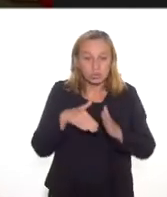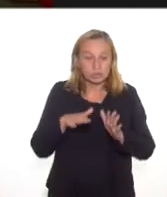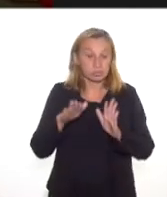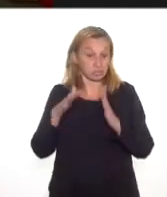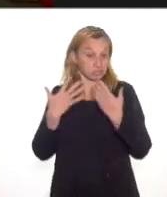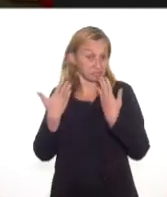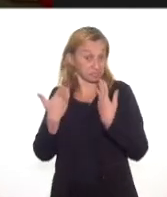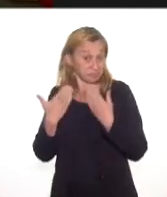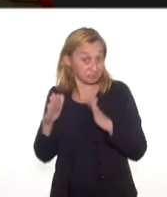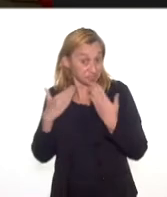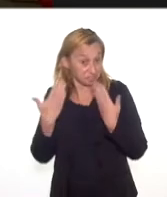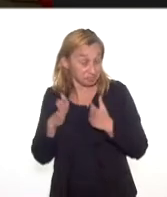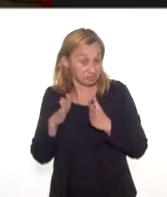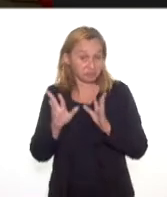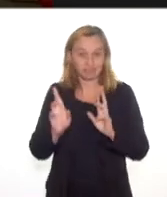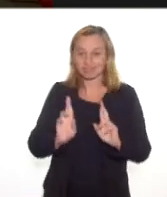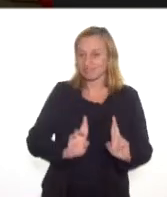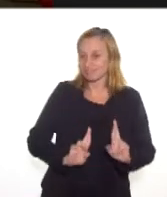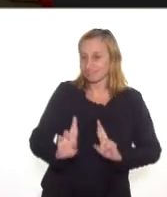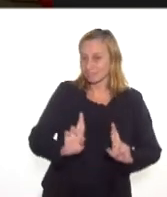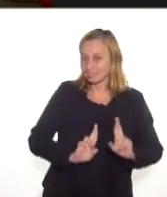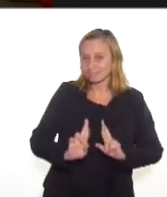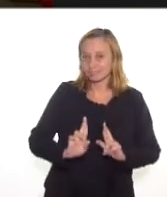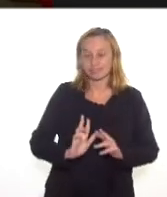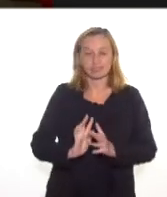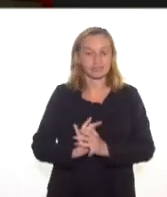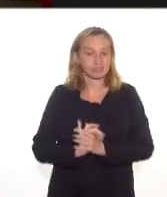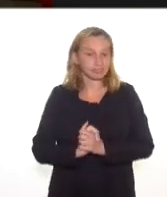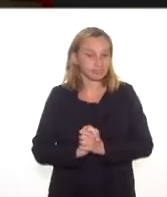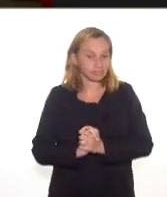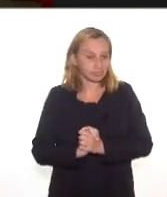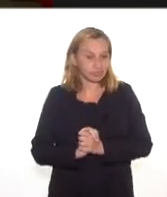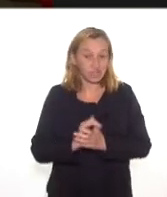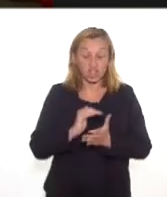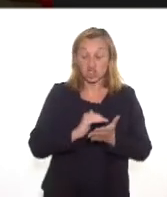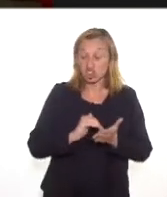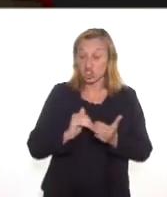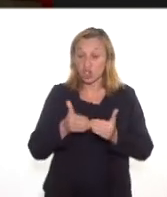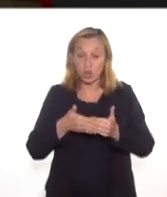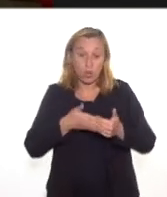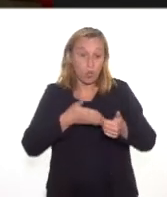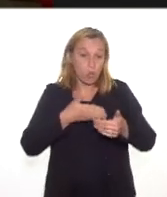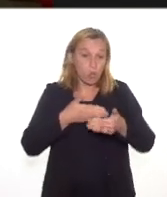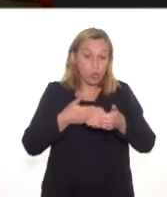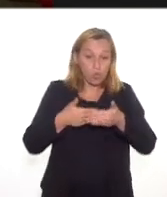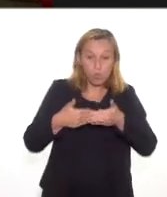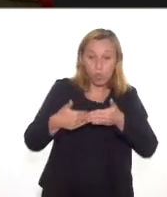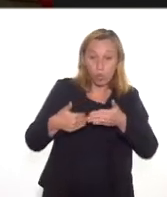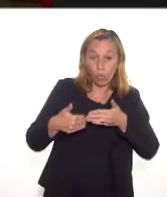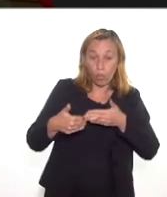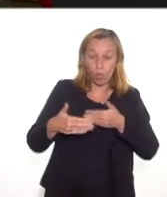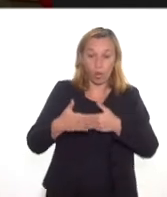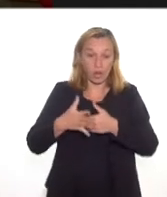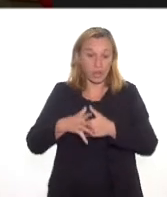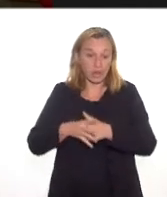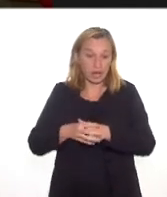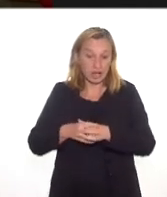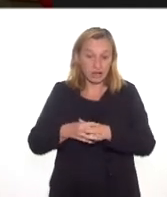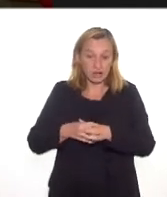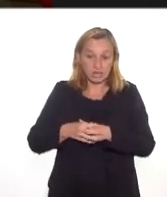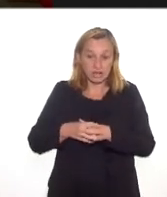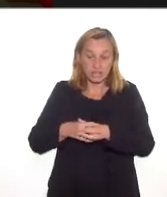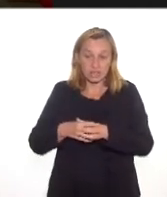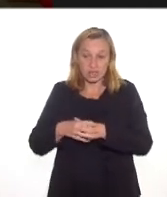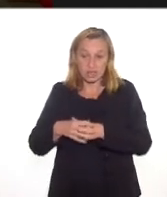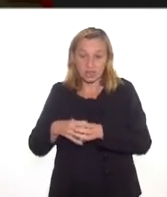Vossa Excelência com relação a tirar qualquer e todo o processo, né, de